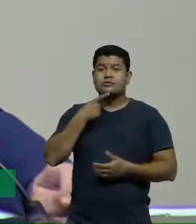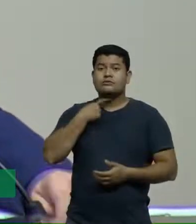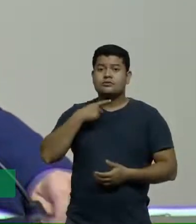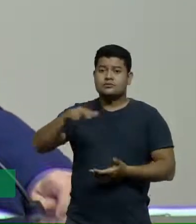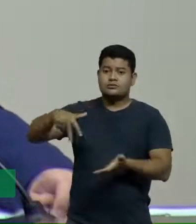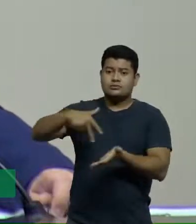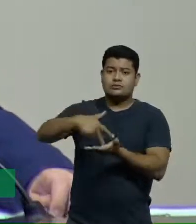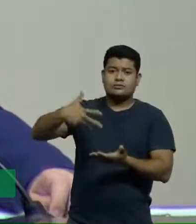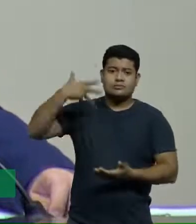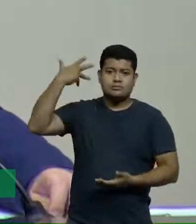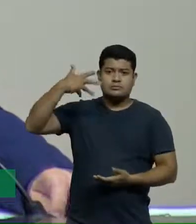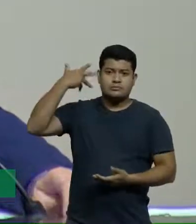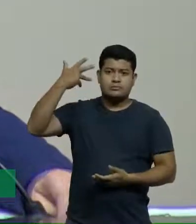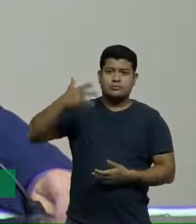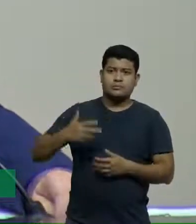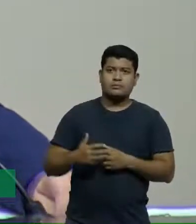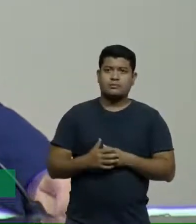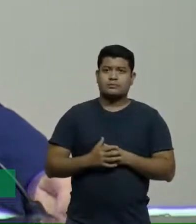palavra?